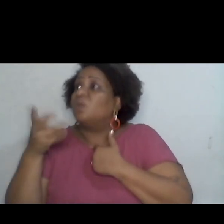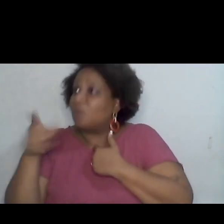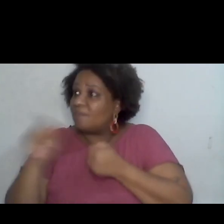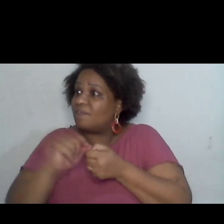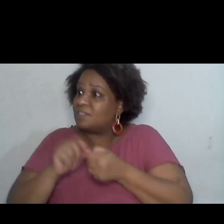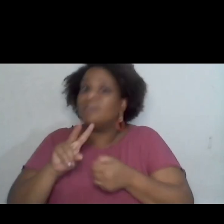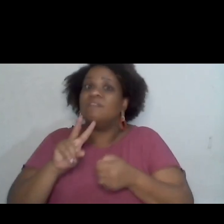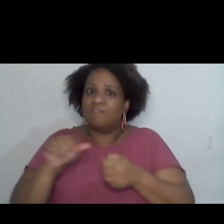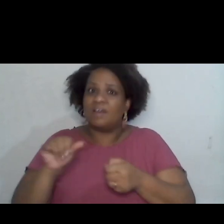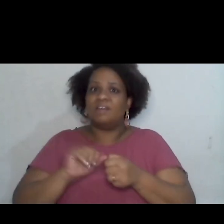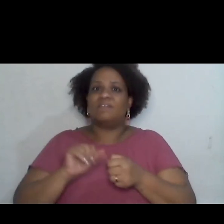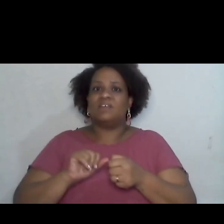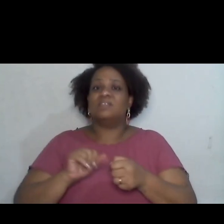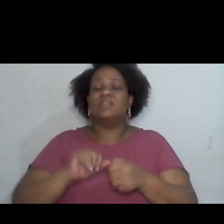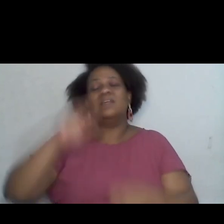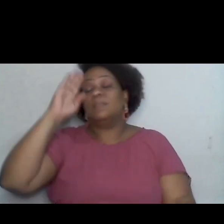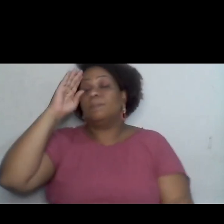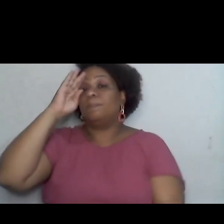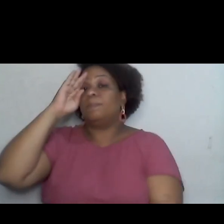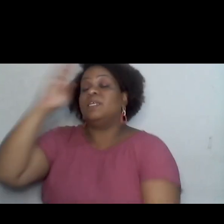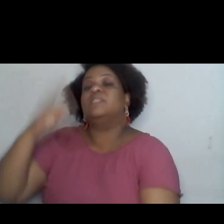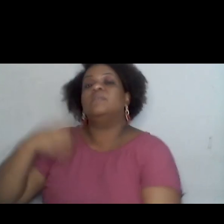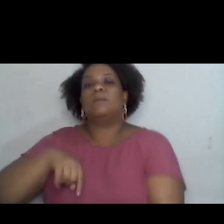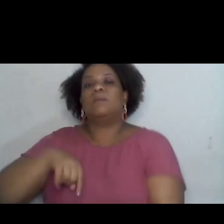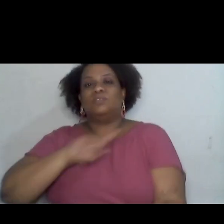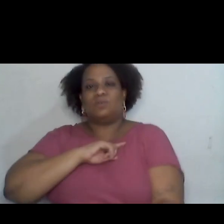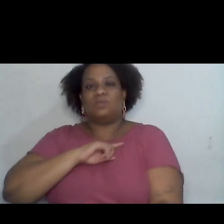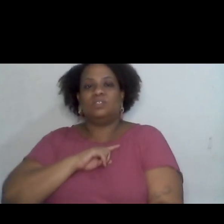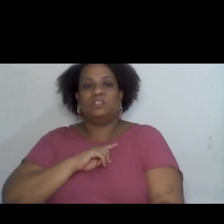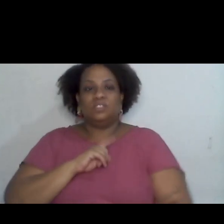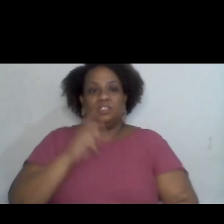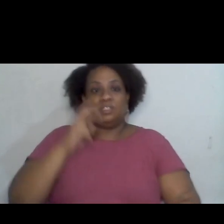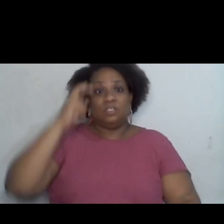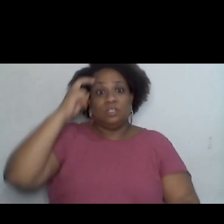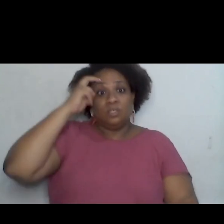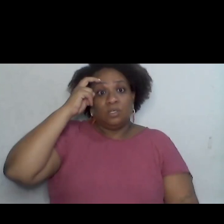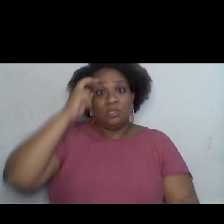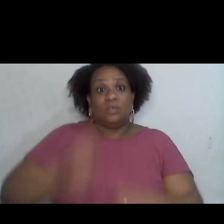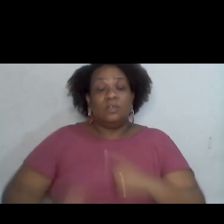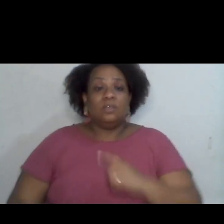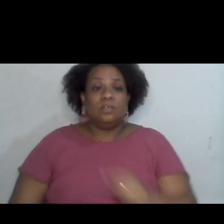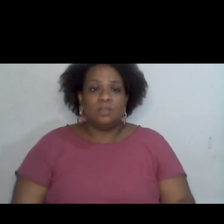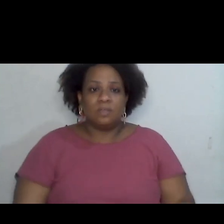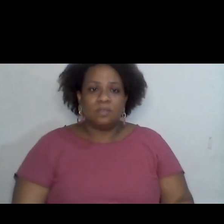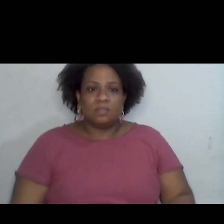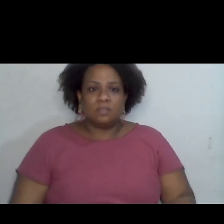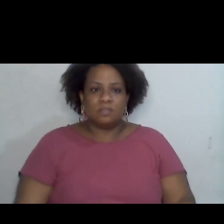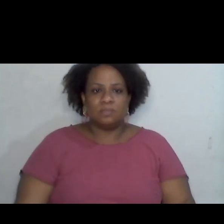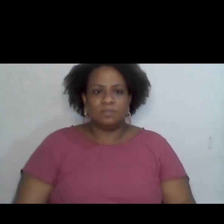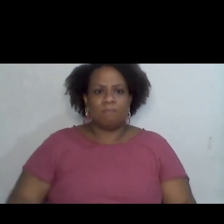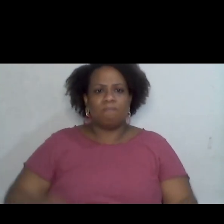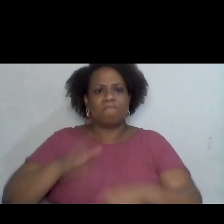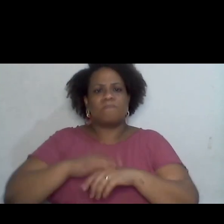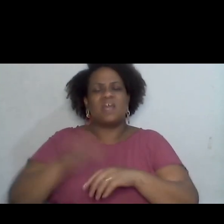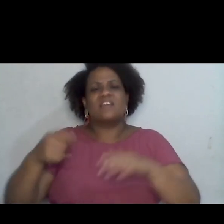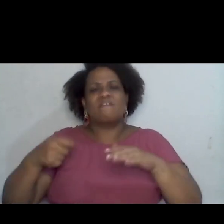A partir, sobretudo, de nós mostrando quanto a economia da cultura está movimentando a economia do país e quanto mais investimento gera